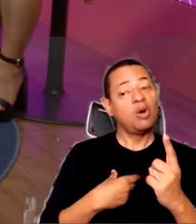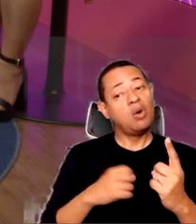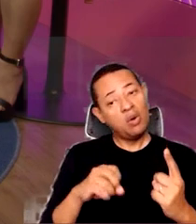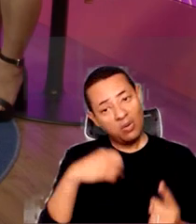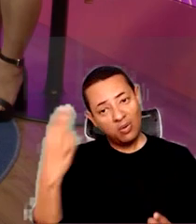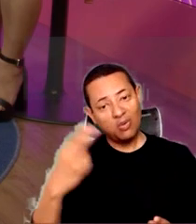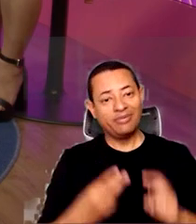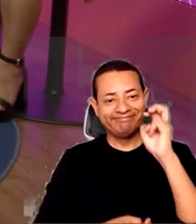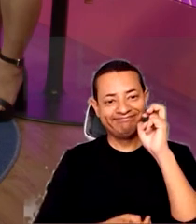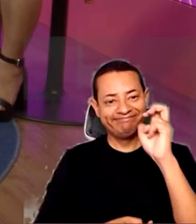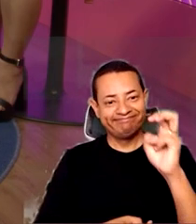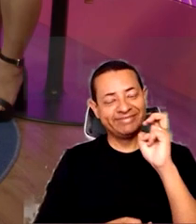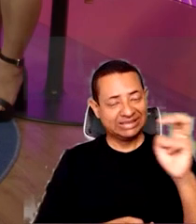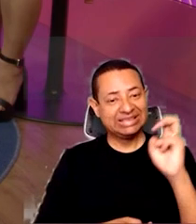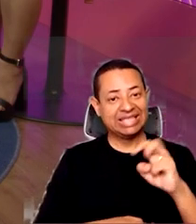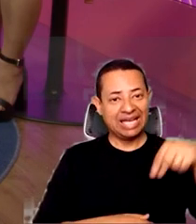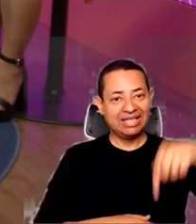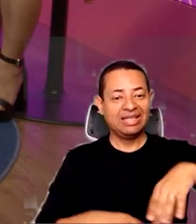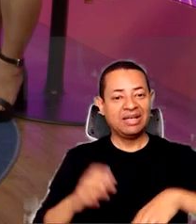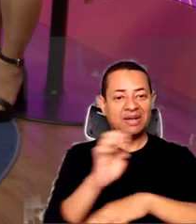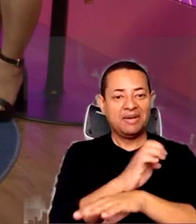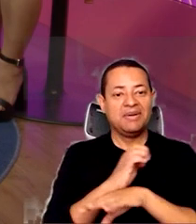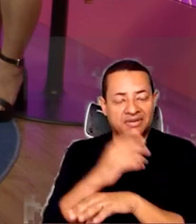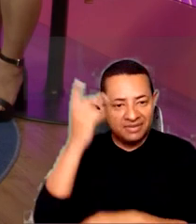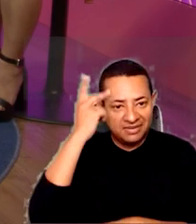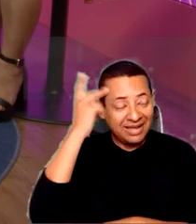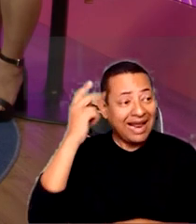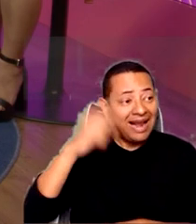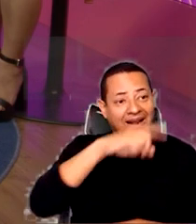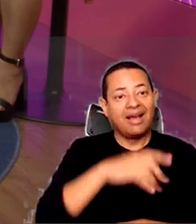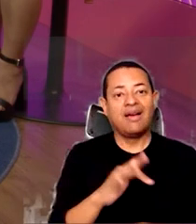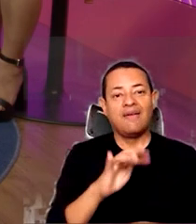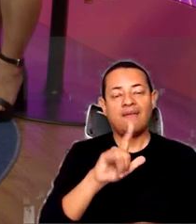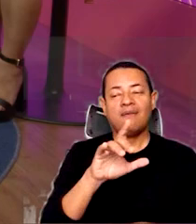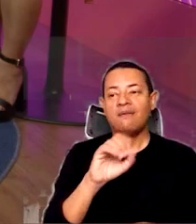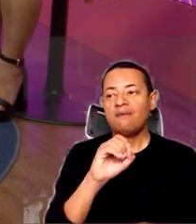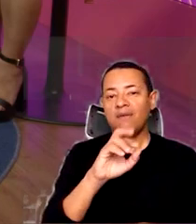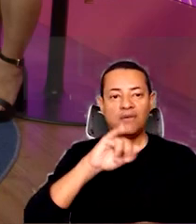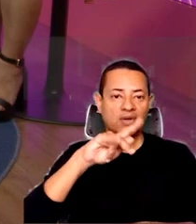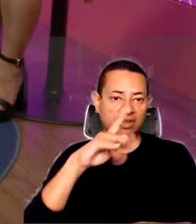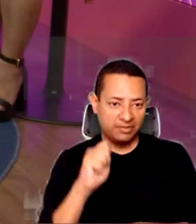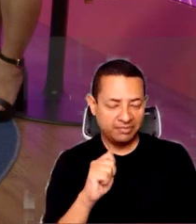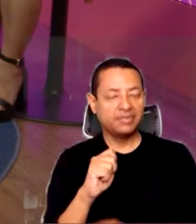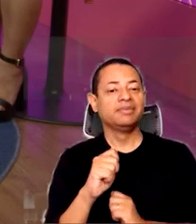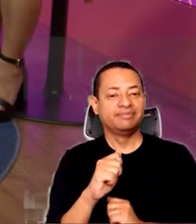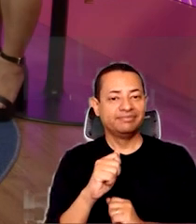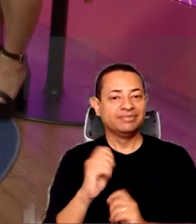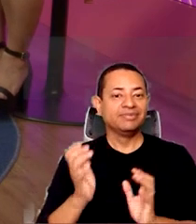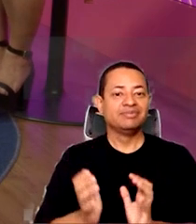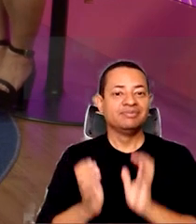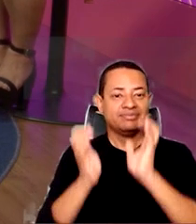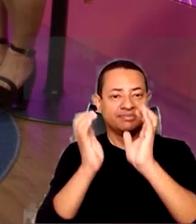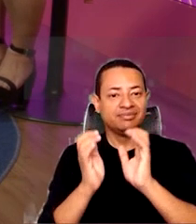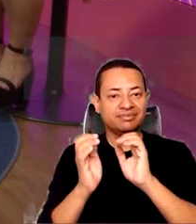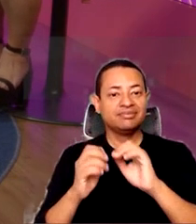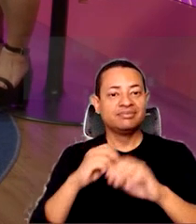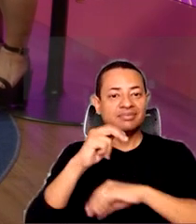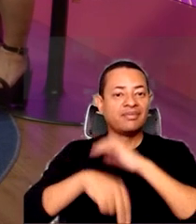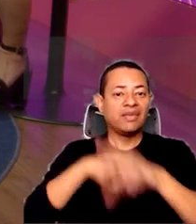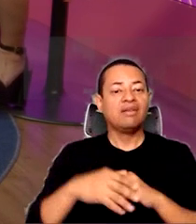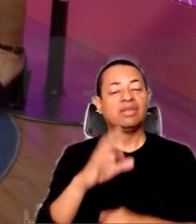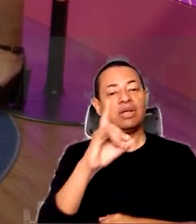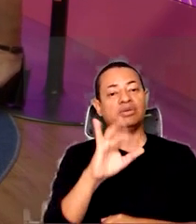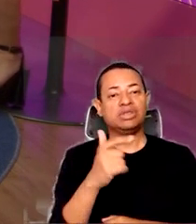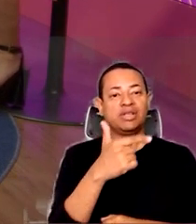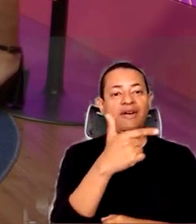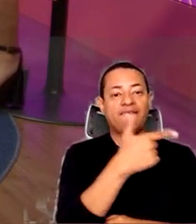cinco representantes eh do Estado de São Paulo lá em Florianópolis na nossa premiação nacional que vai